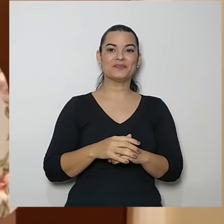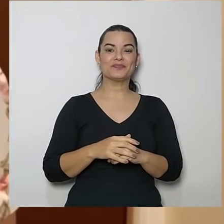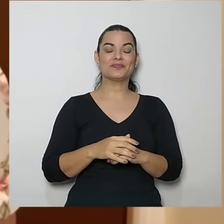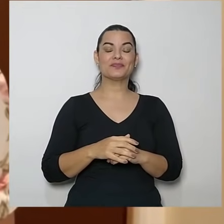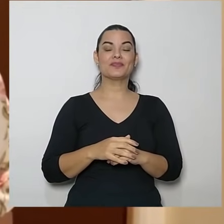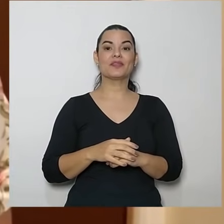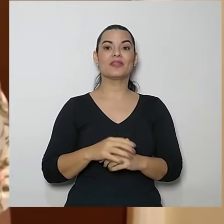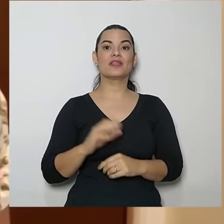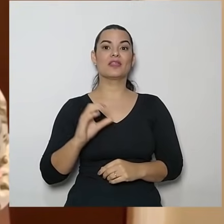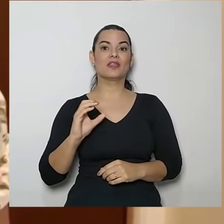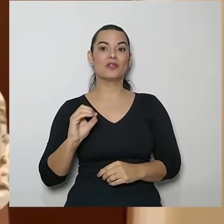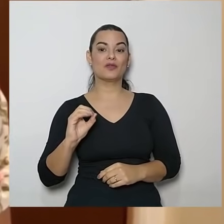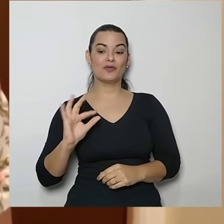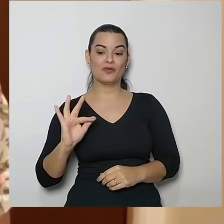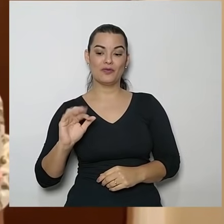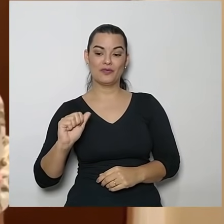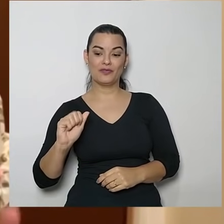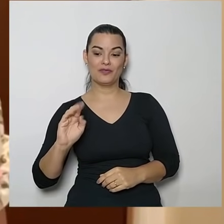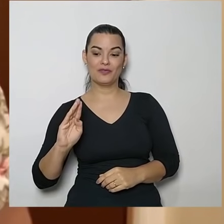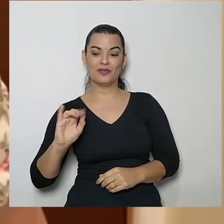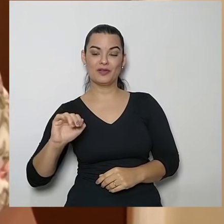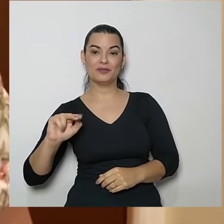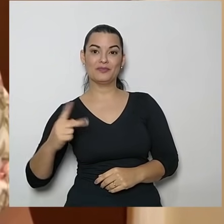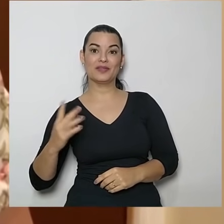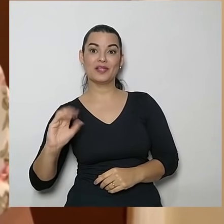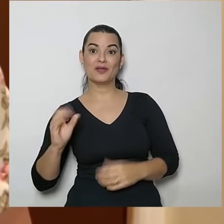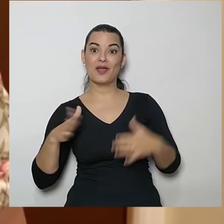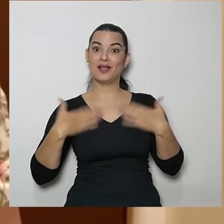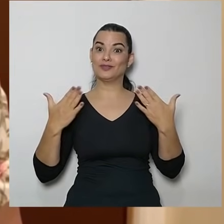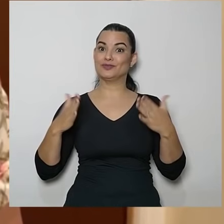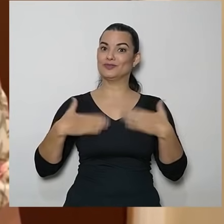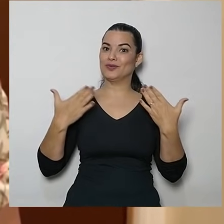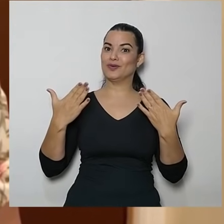Fabinho, se assustou,